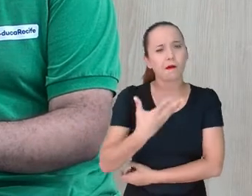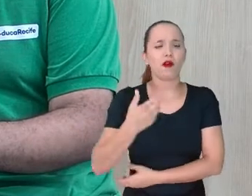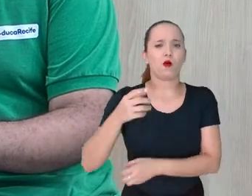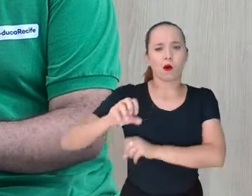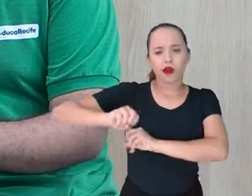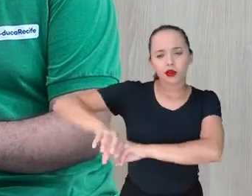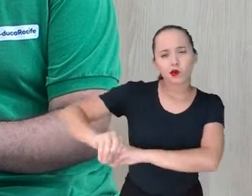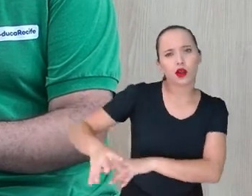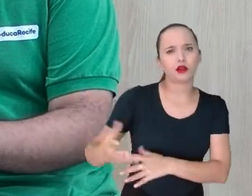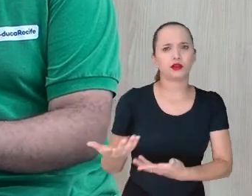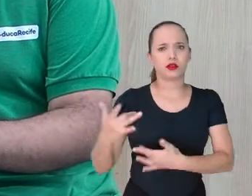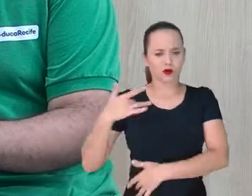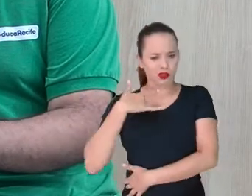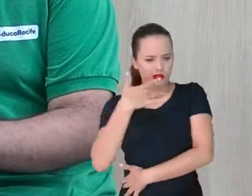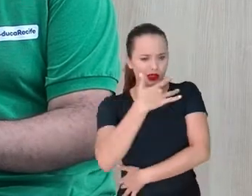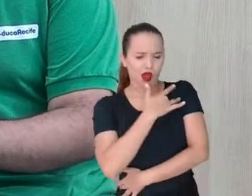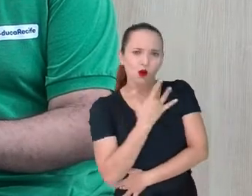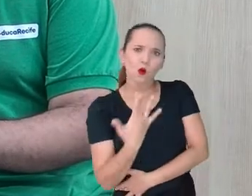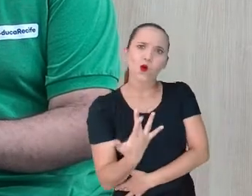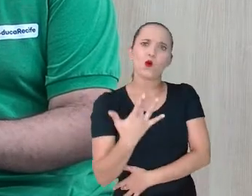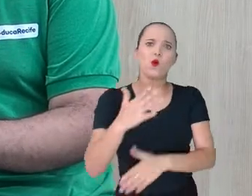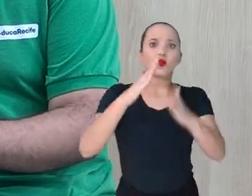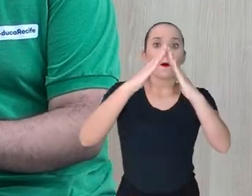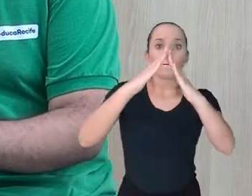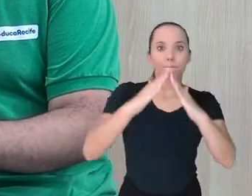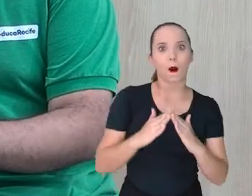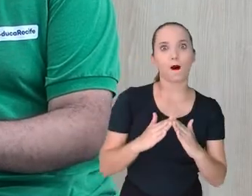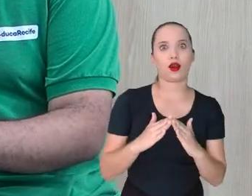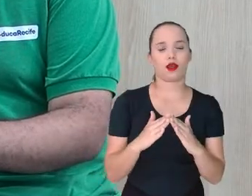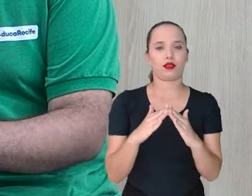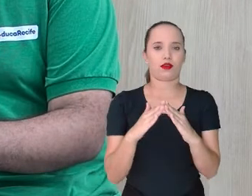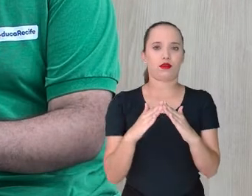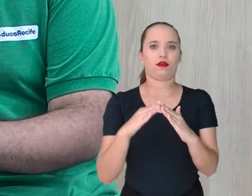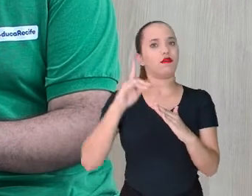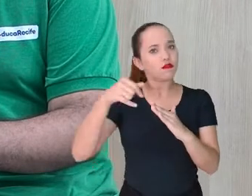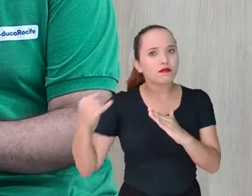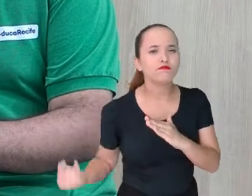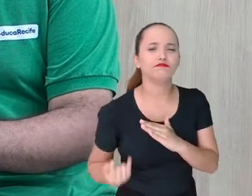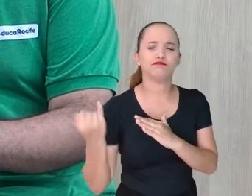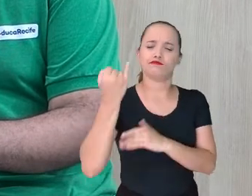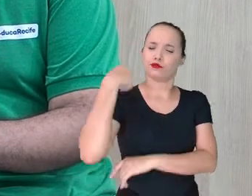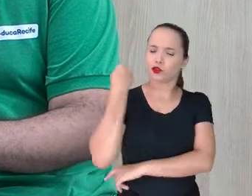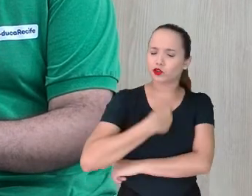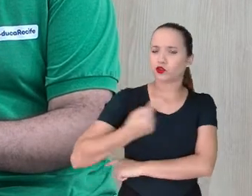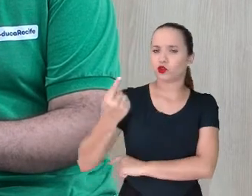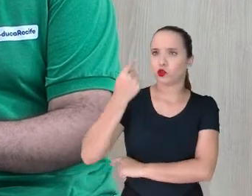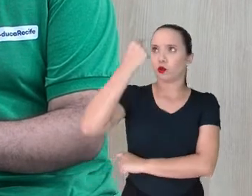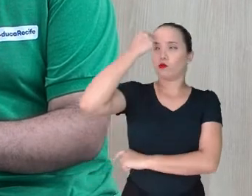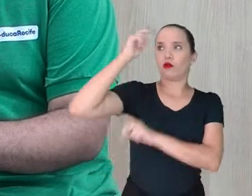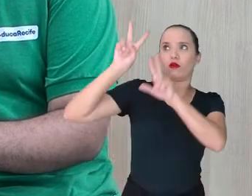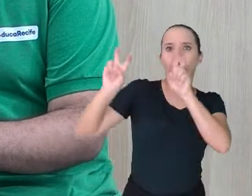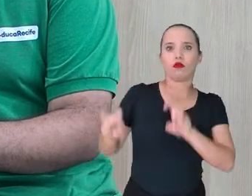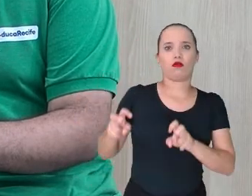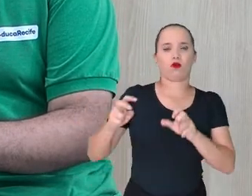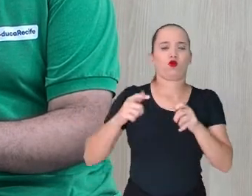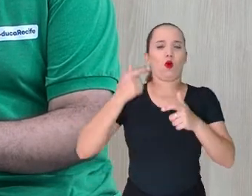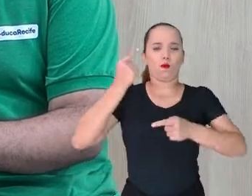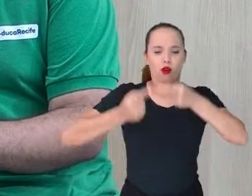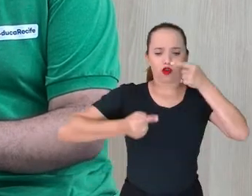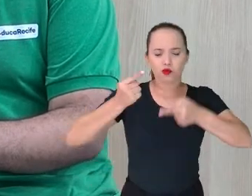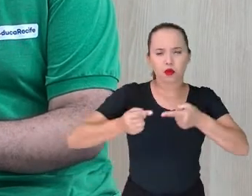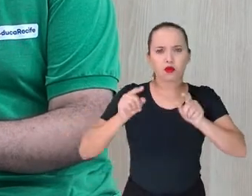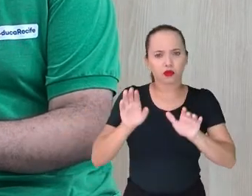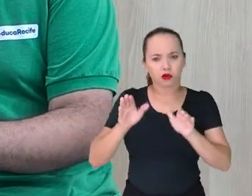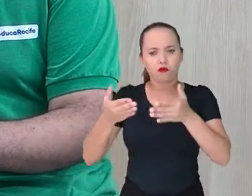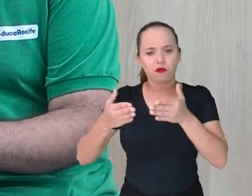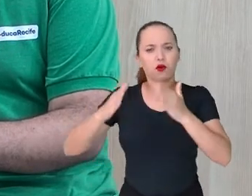Sim. acesso à saúde, a moradia, né? É importante a gente pensar em políticas habitacionais. Tudo isso